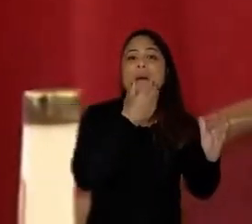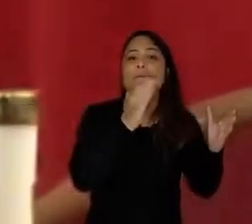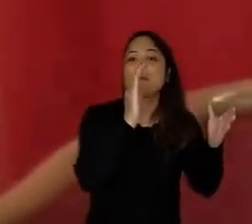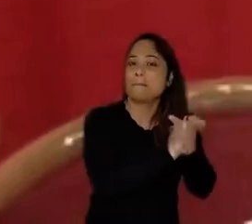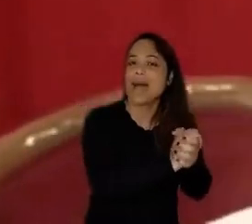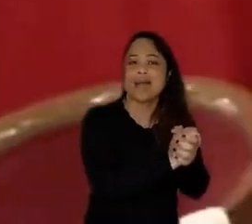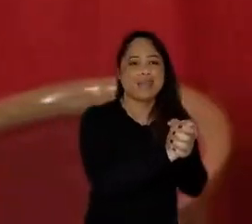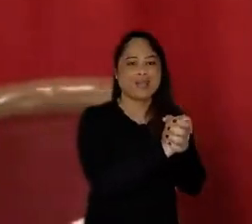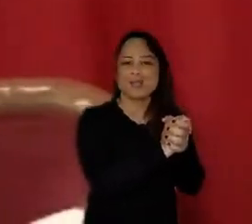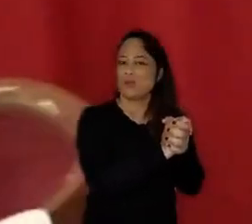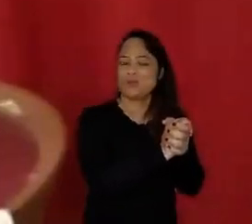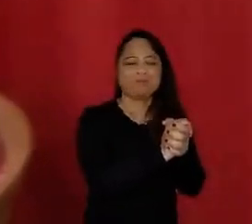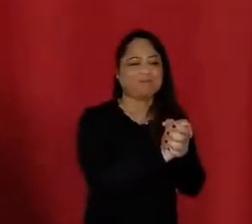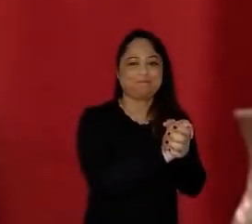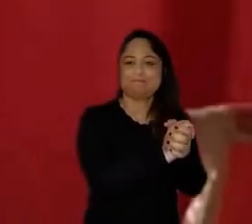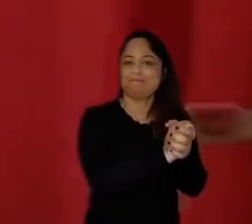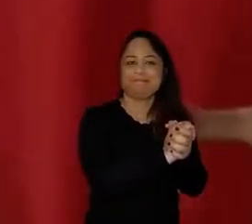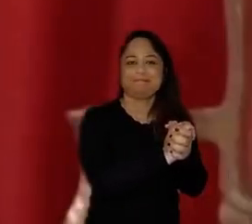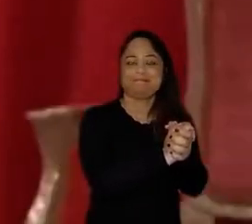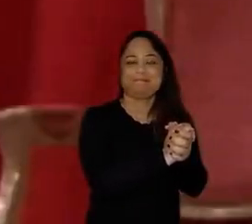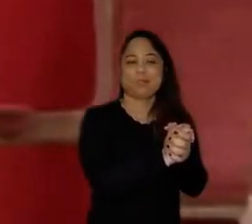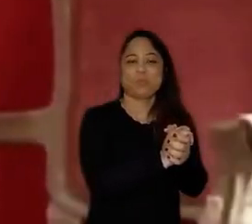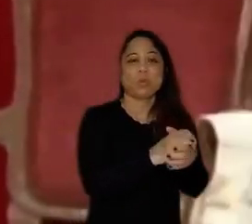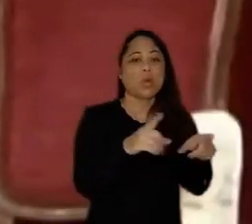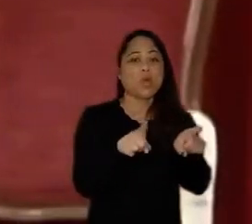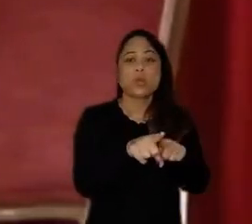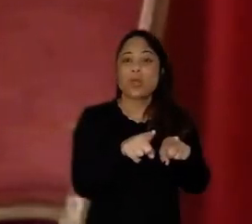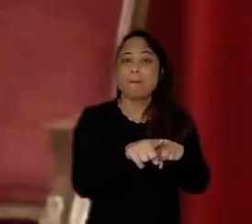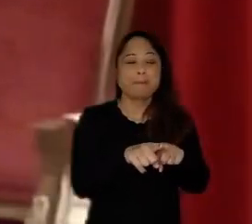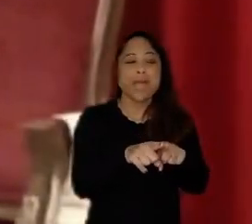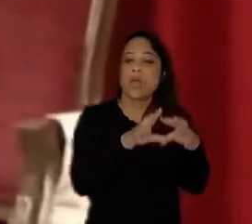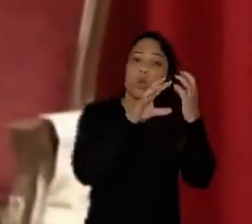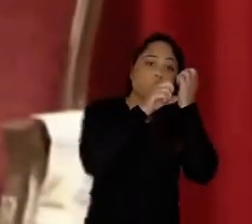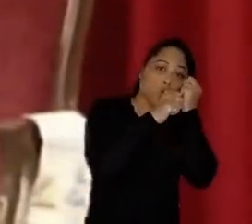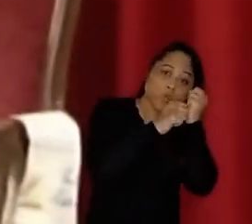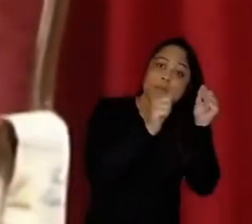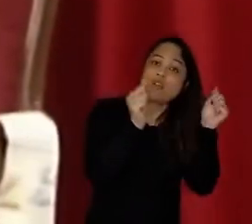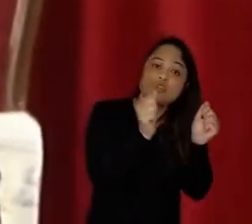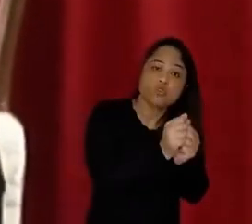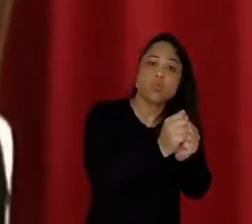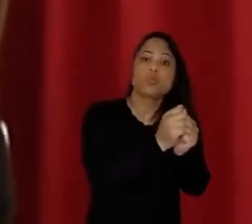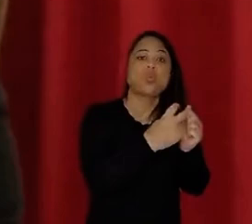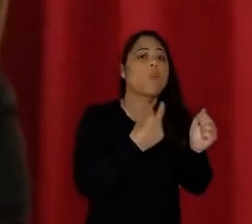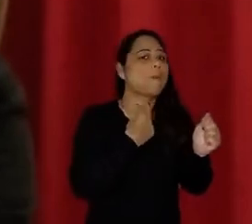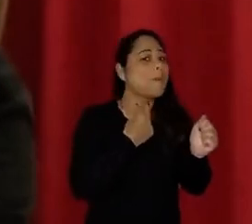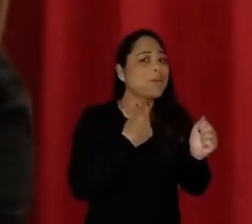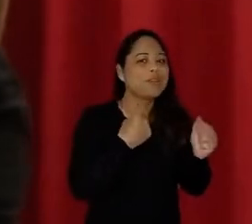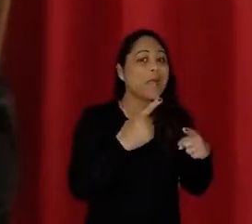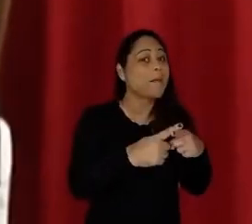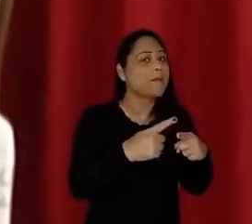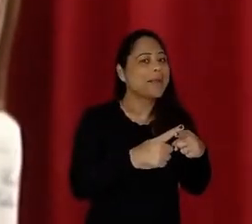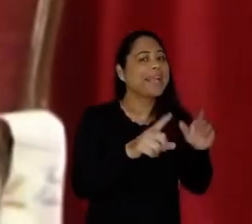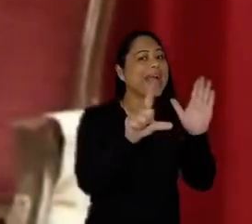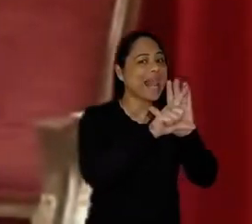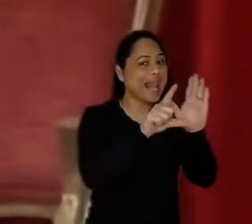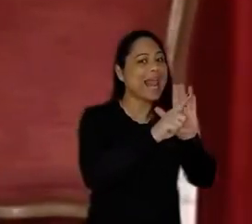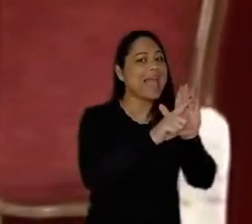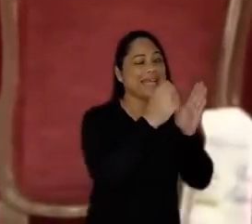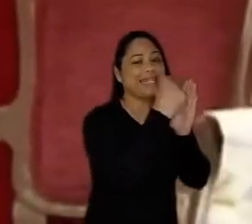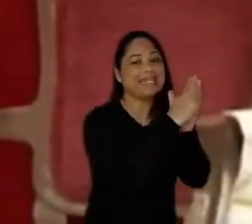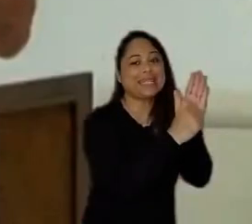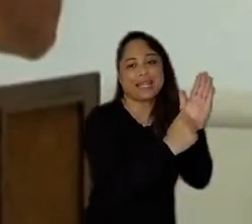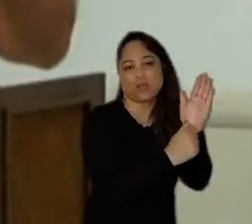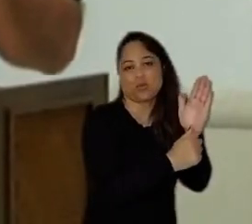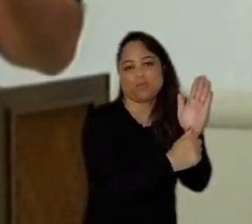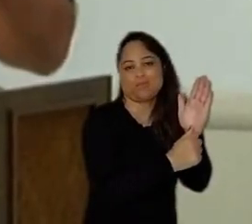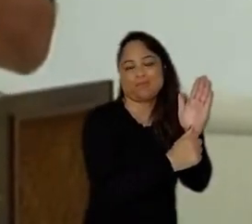marido. Nem sabemos se ele dormia na cama dela. A Bíblia não diz, mas segundo os meus conhecimentos, ela